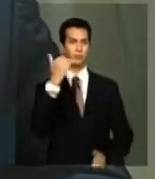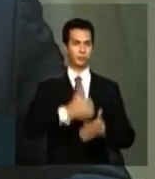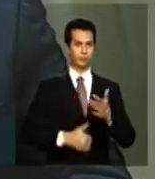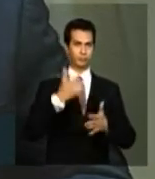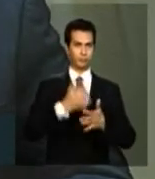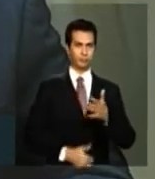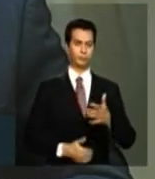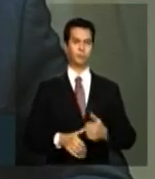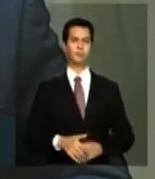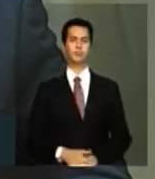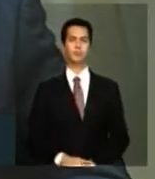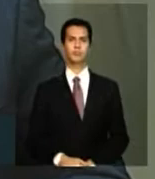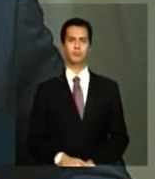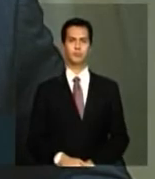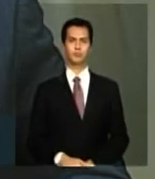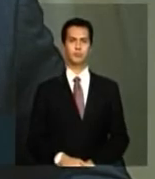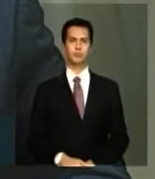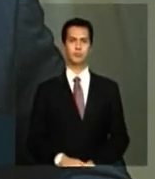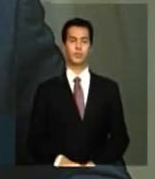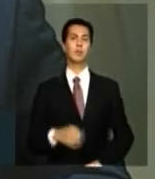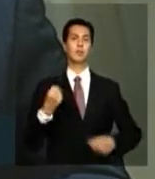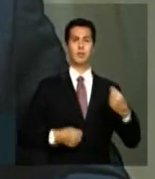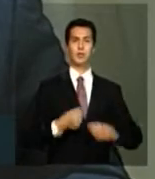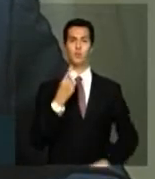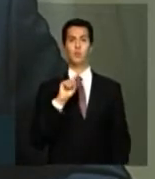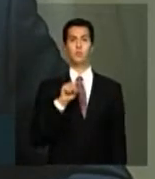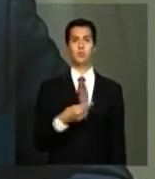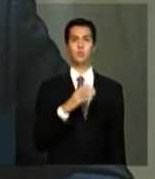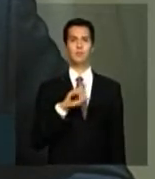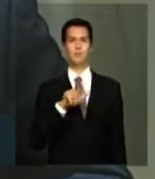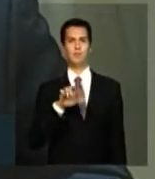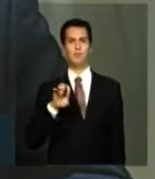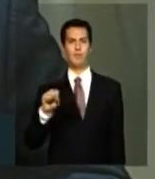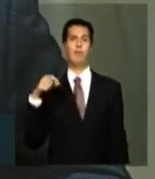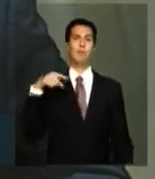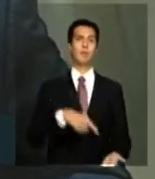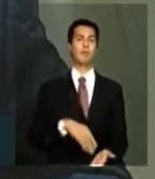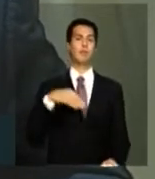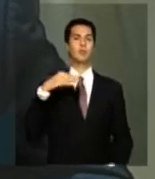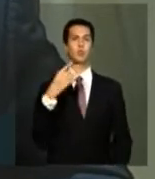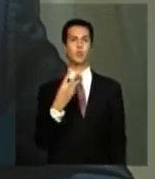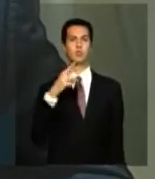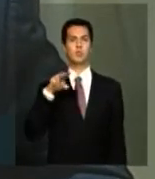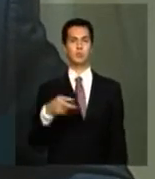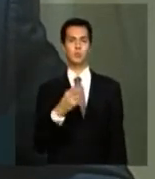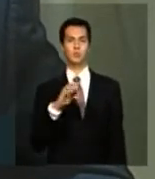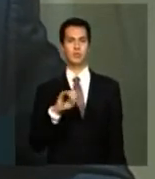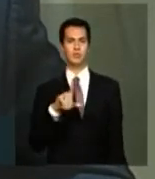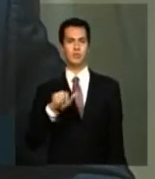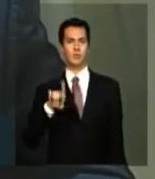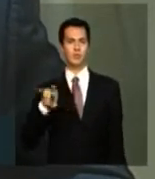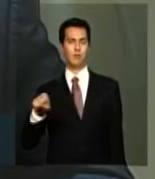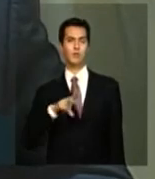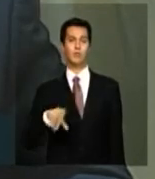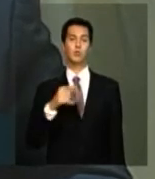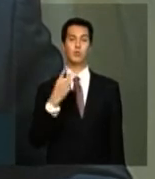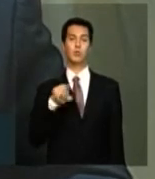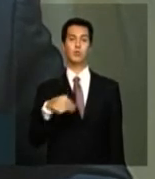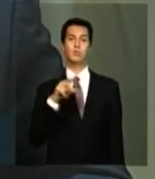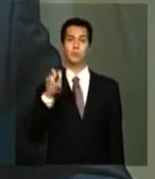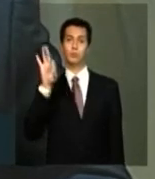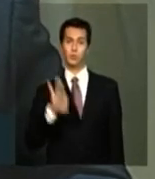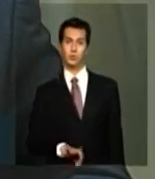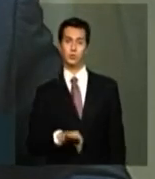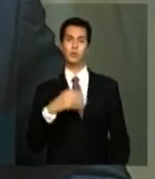em vigor de 1000 a 2000 cilindradas um desconto de 1,5 por sobre a tabela em vigor